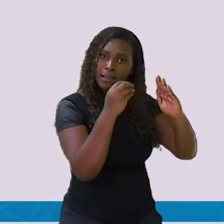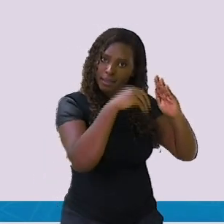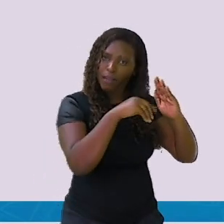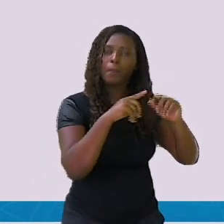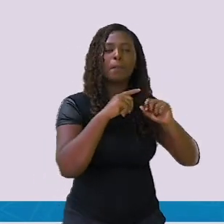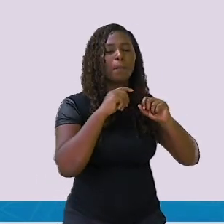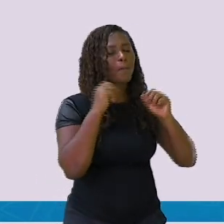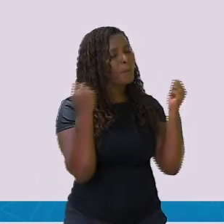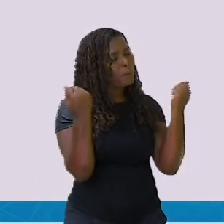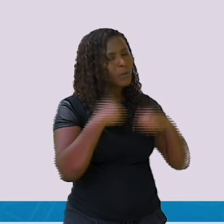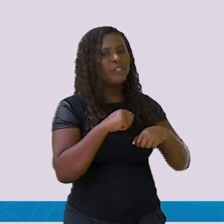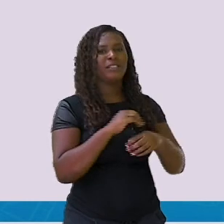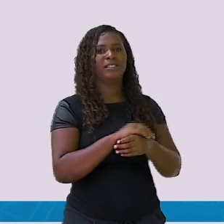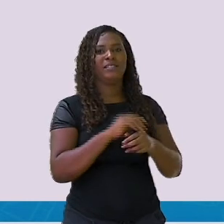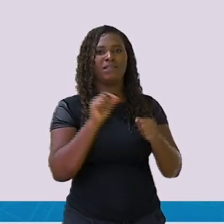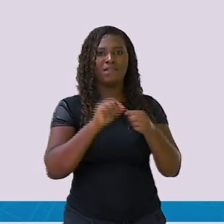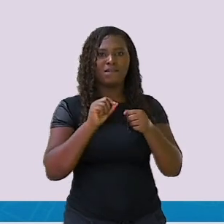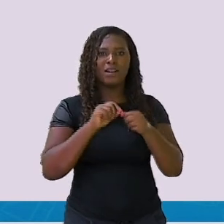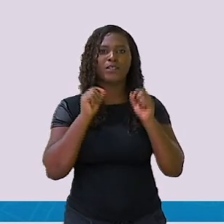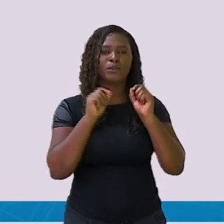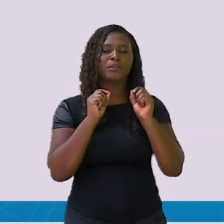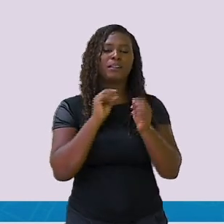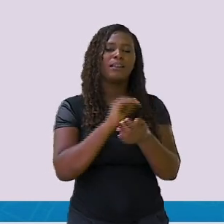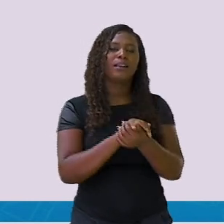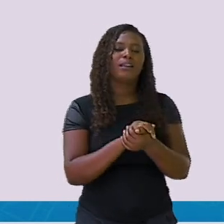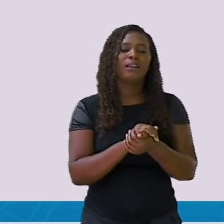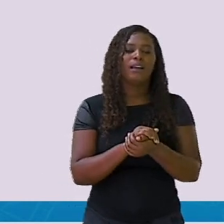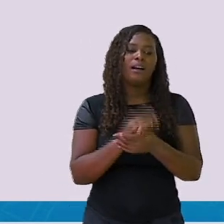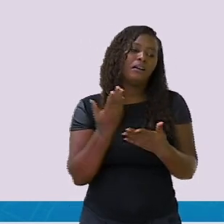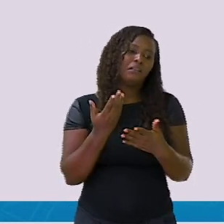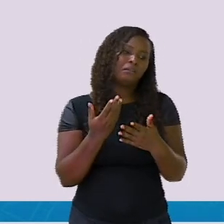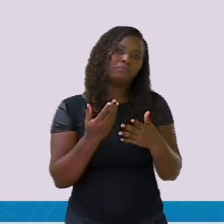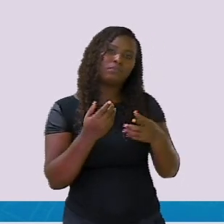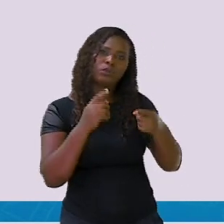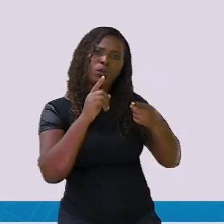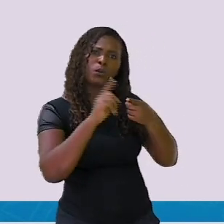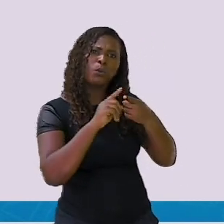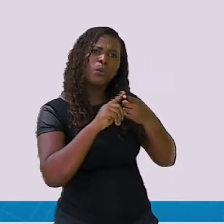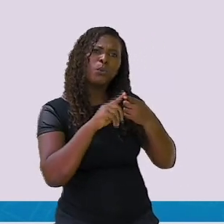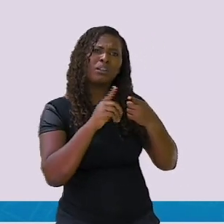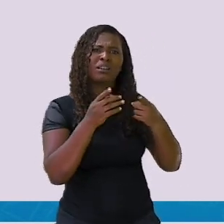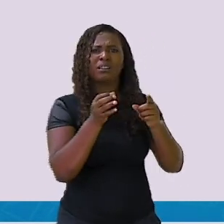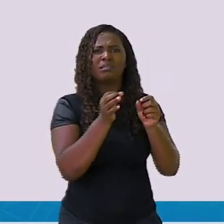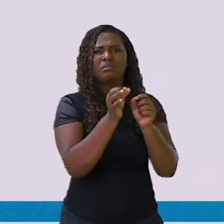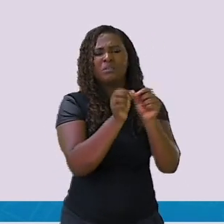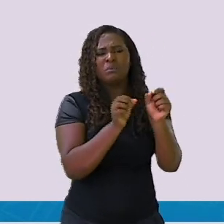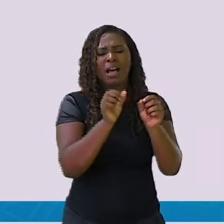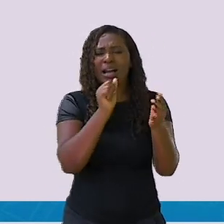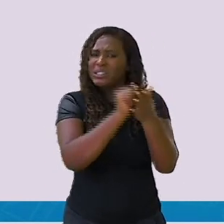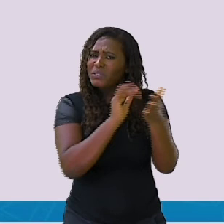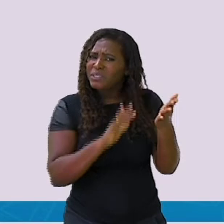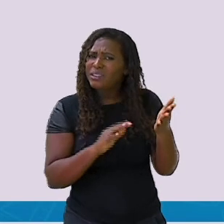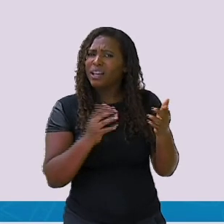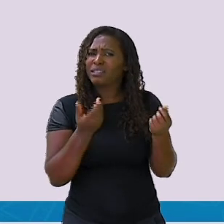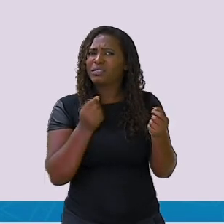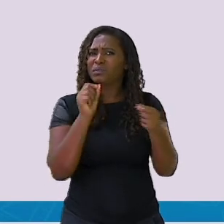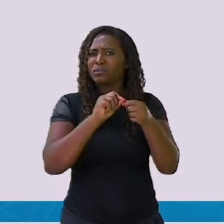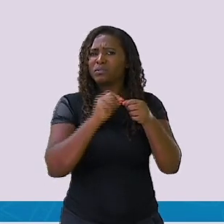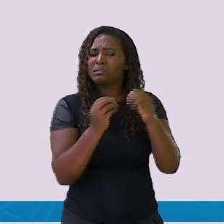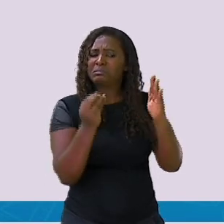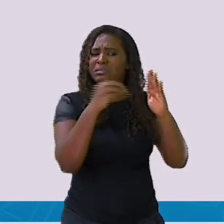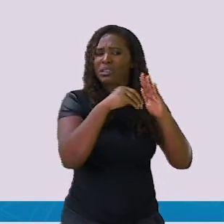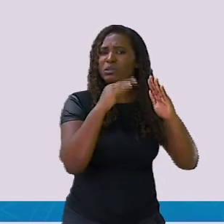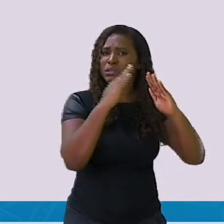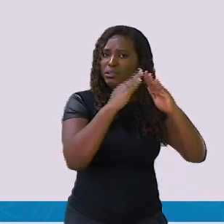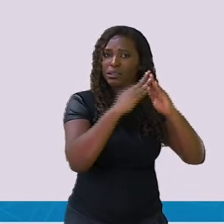Pode, com os estabelecimentos das propriedades, administração de projetos, atividades do cotidiano. Então, você organiza a